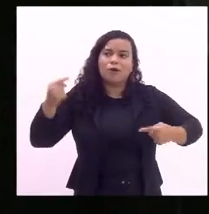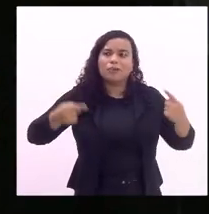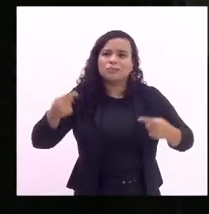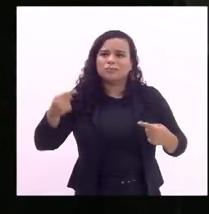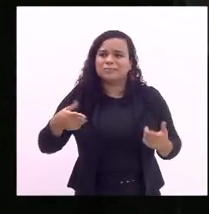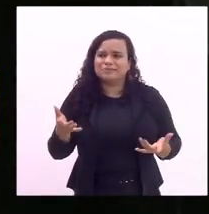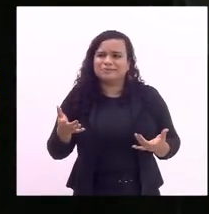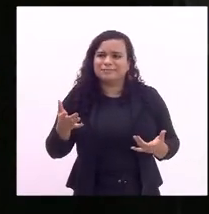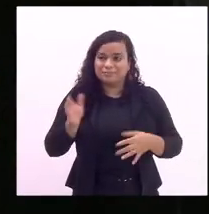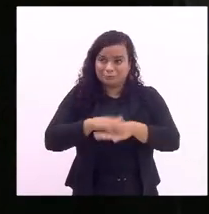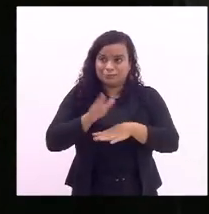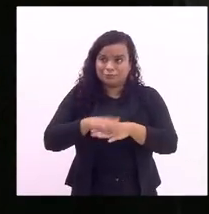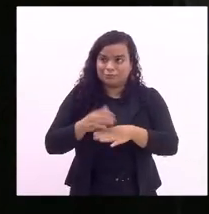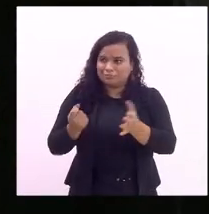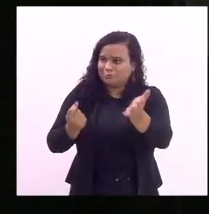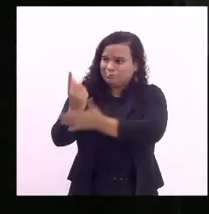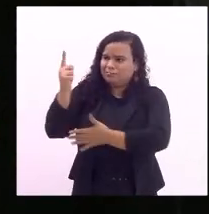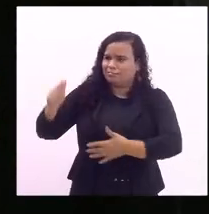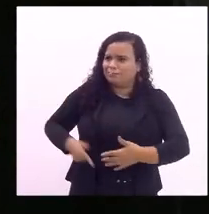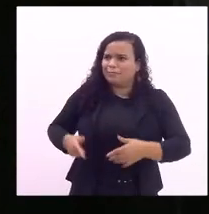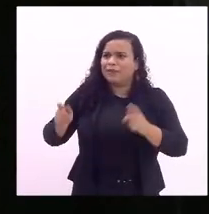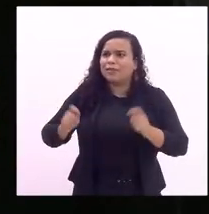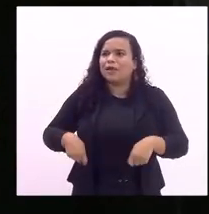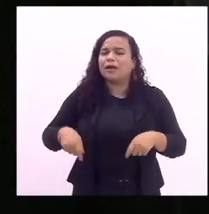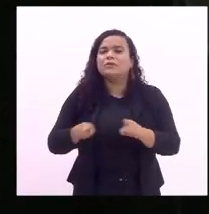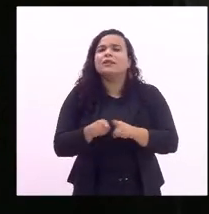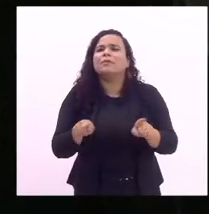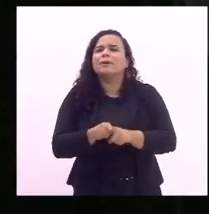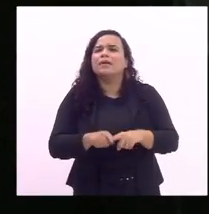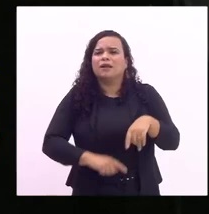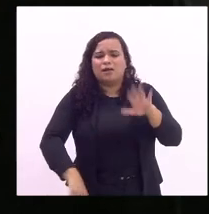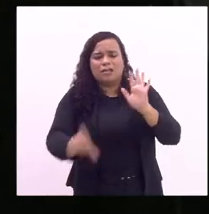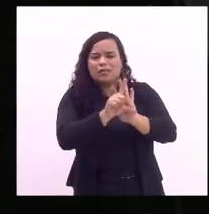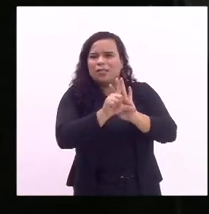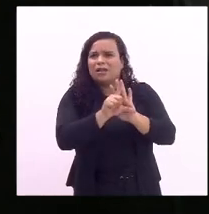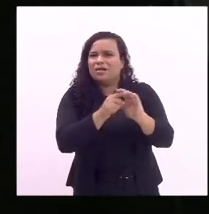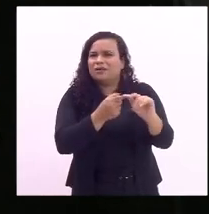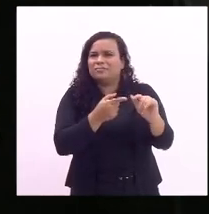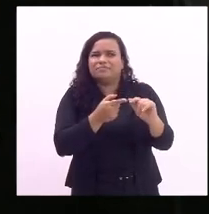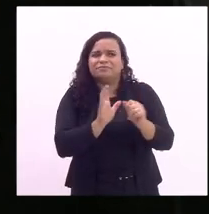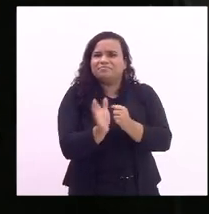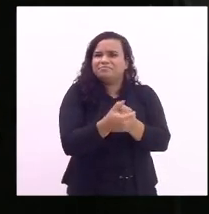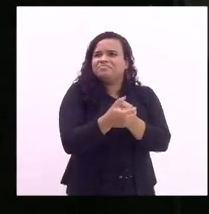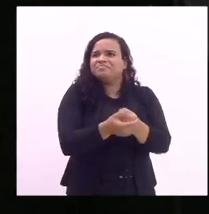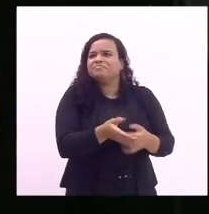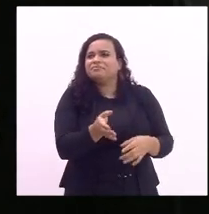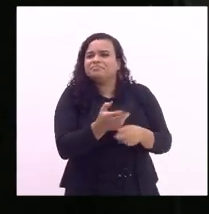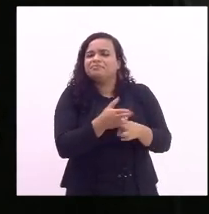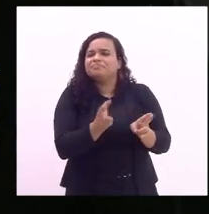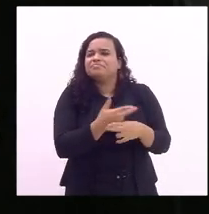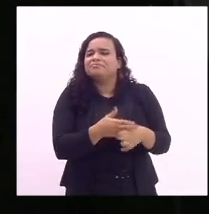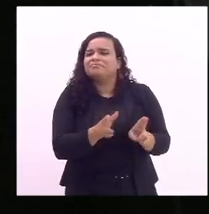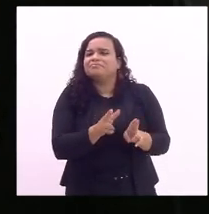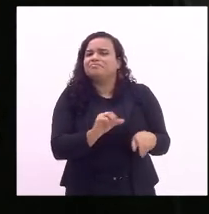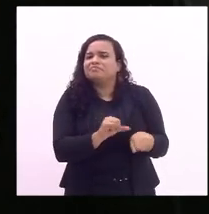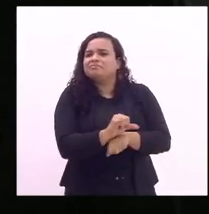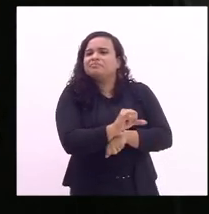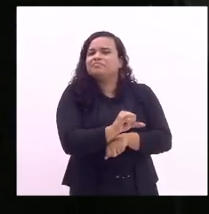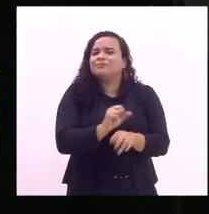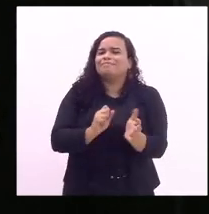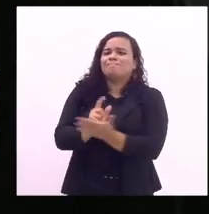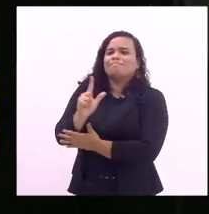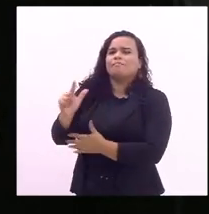pode comprar arma e quem compra ilegalmente a arma, quantas pessoas irão morrer